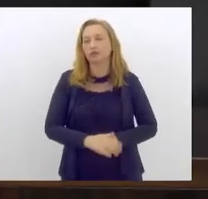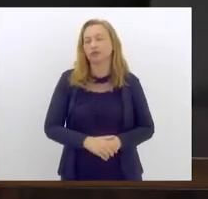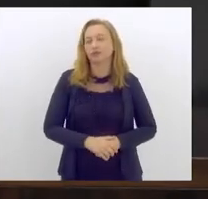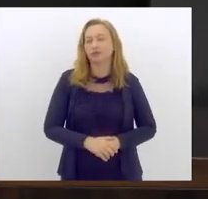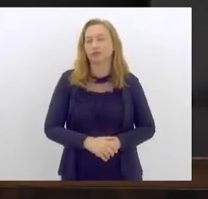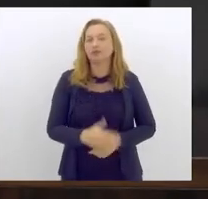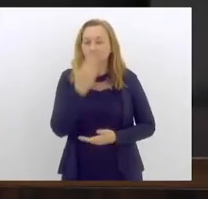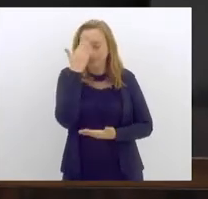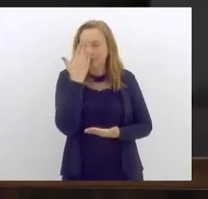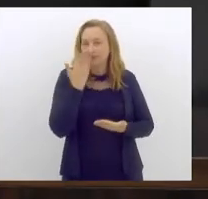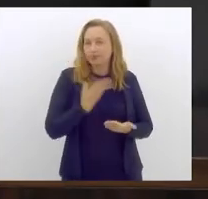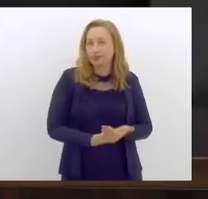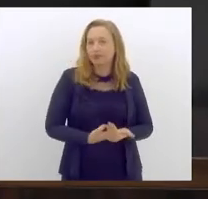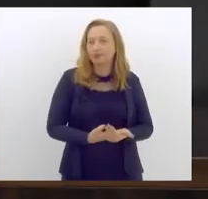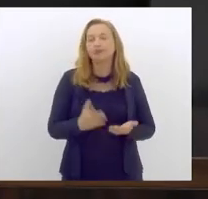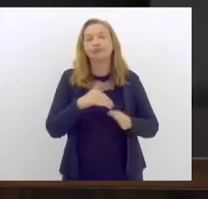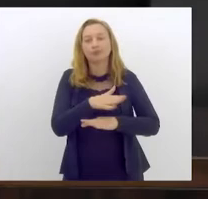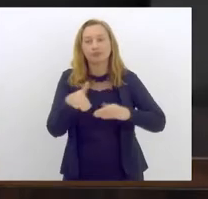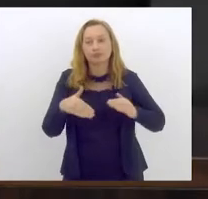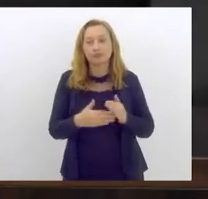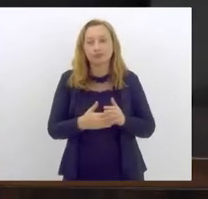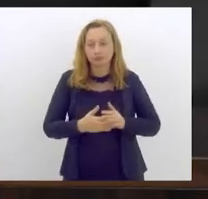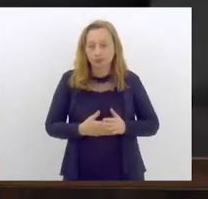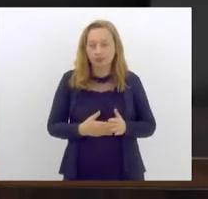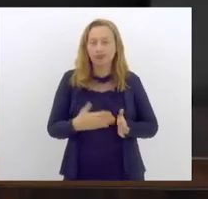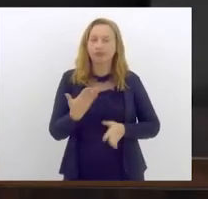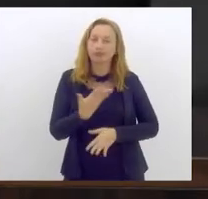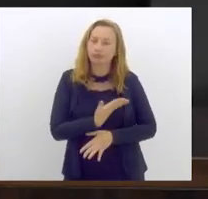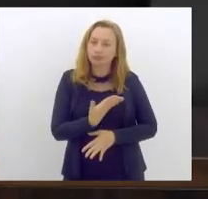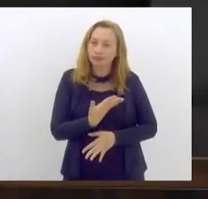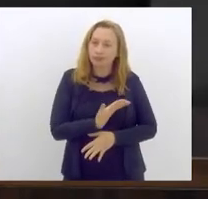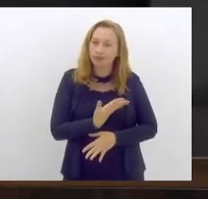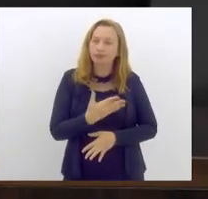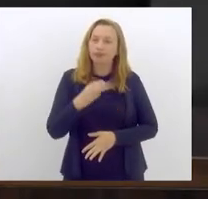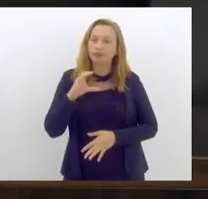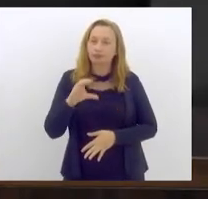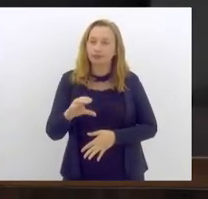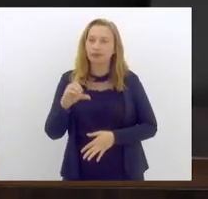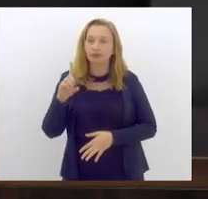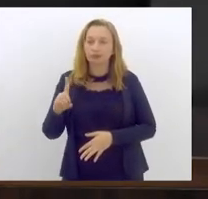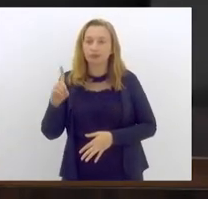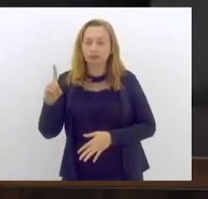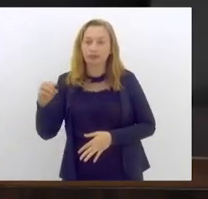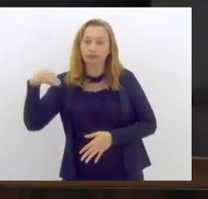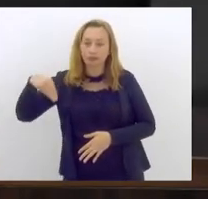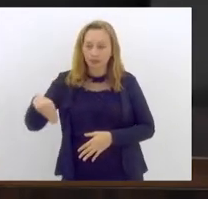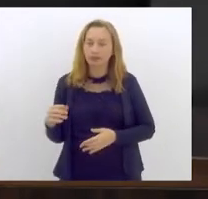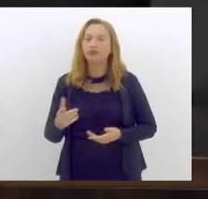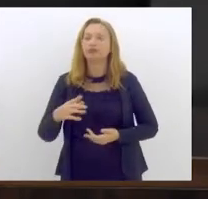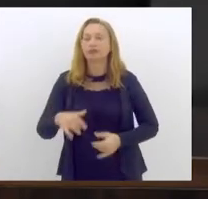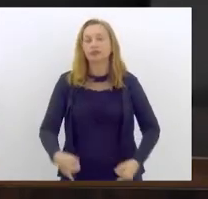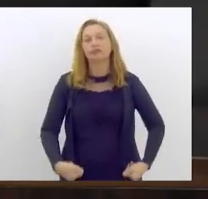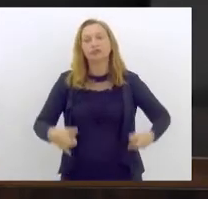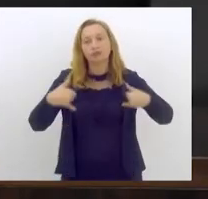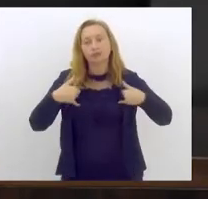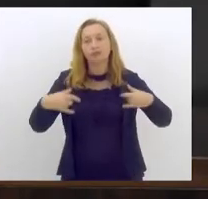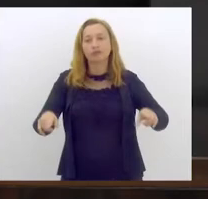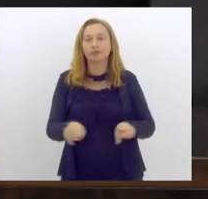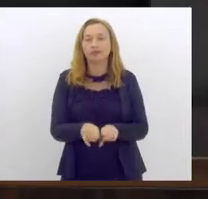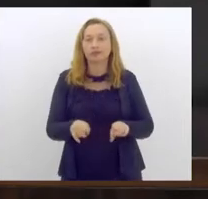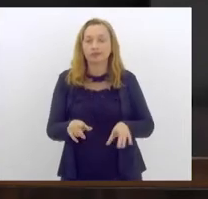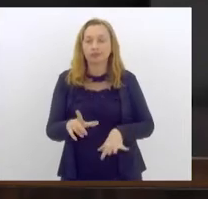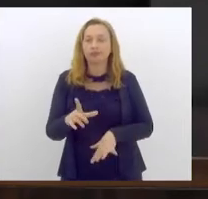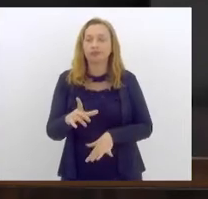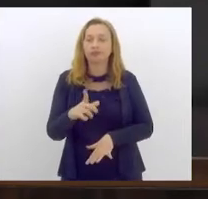acredito que todas as minhas colegas da cddm também tenham orgulho dessa legislação